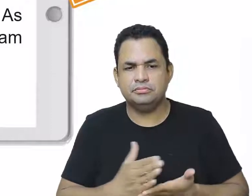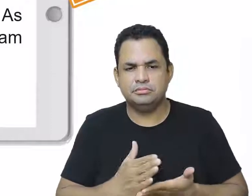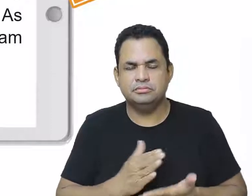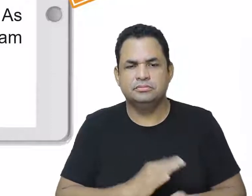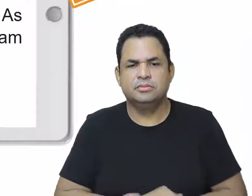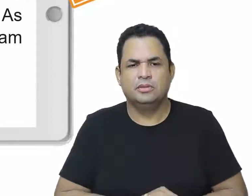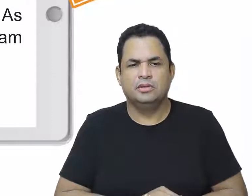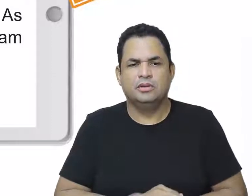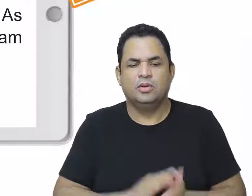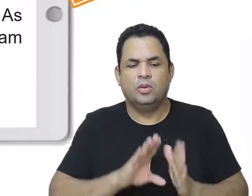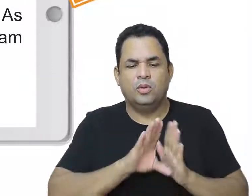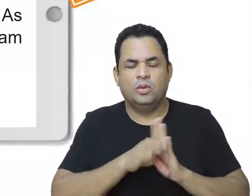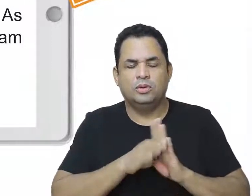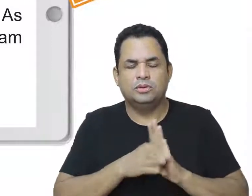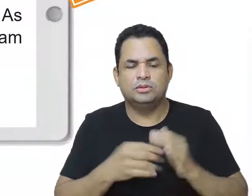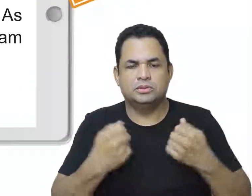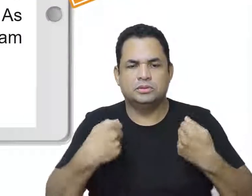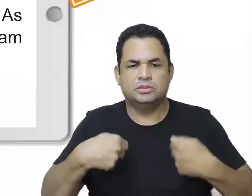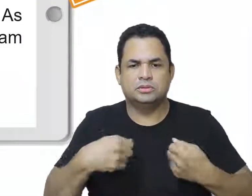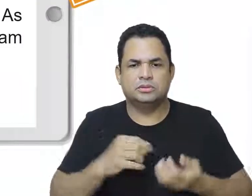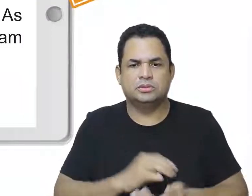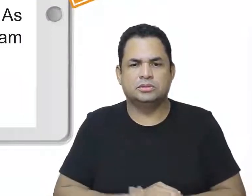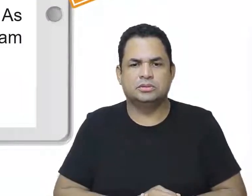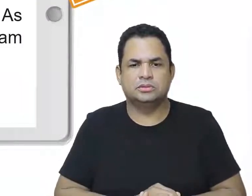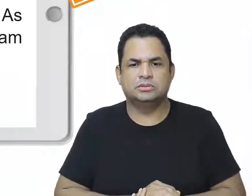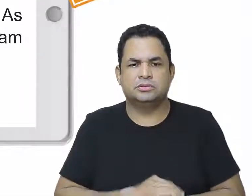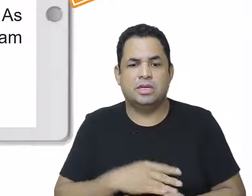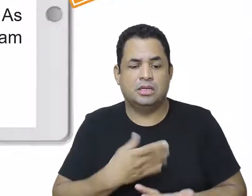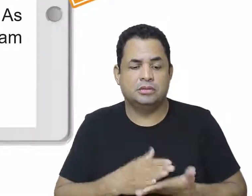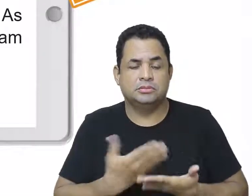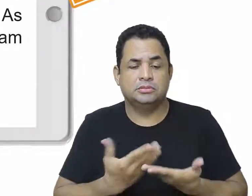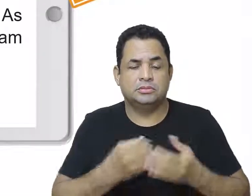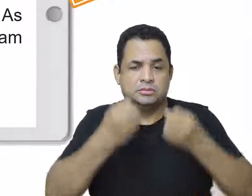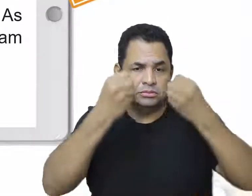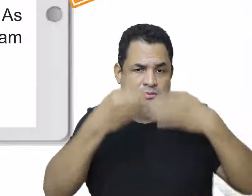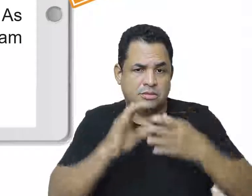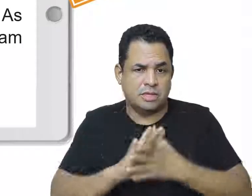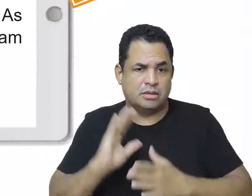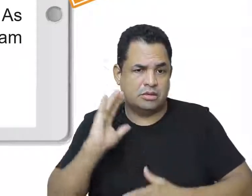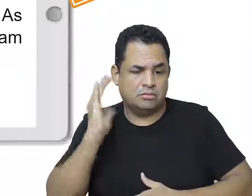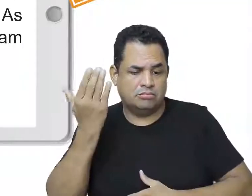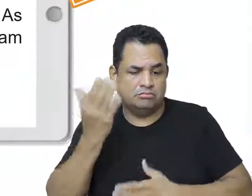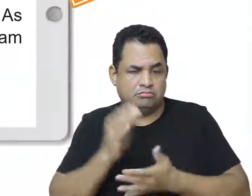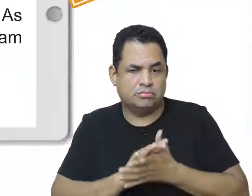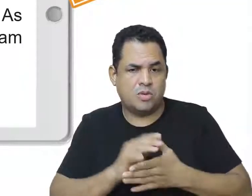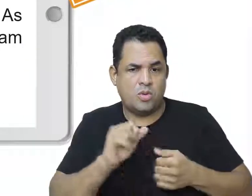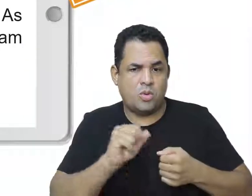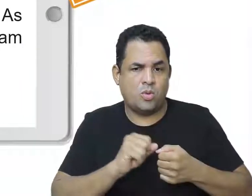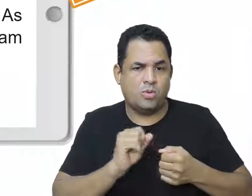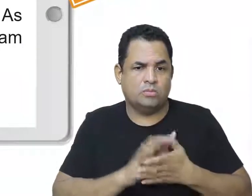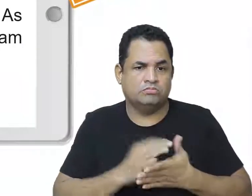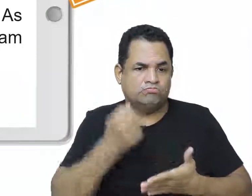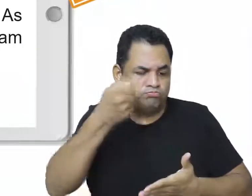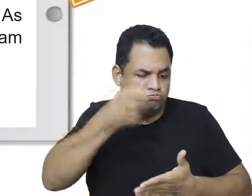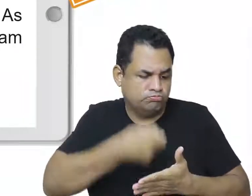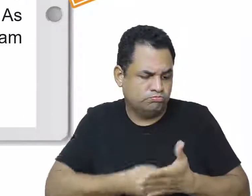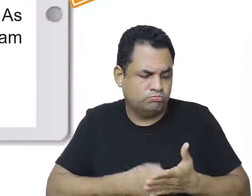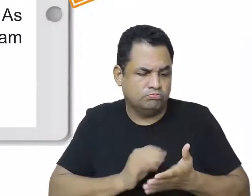primeiro conceituando o poder, ou seja, ele refere-se à capacidade de agir ou de